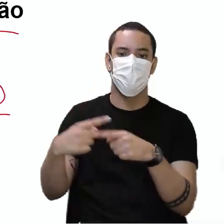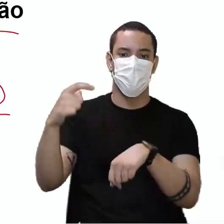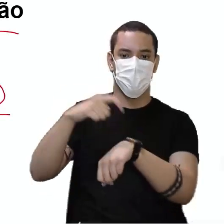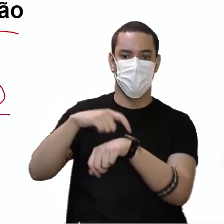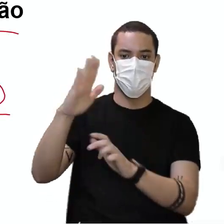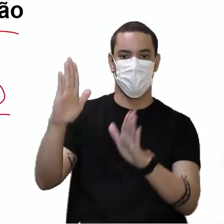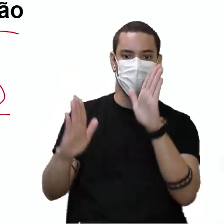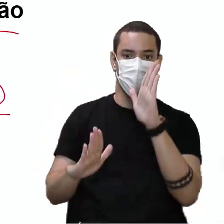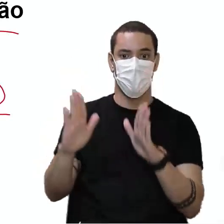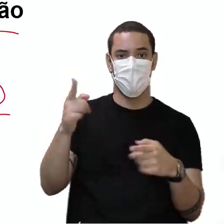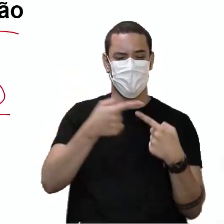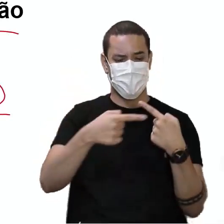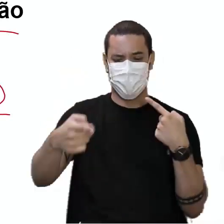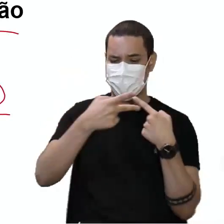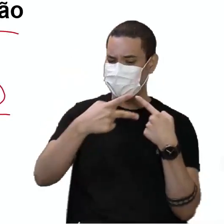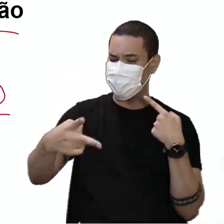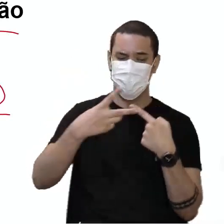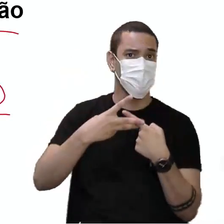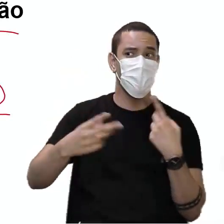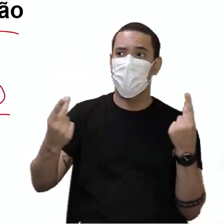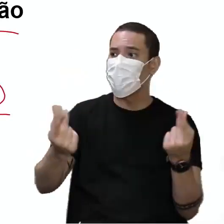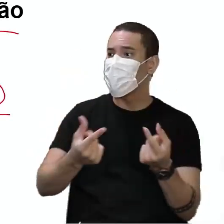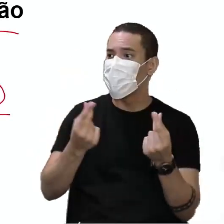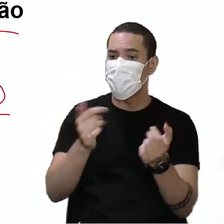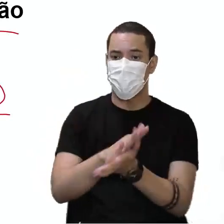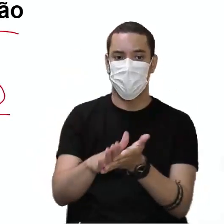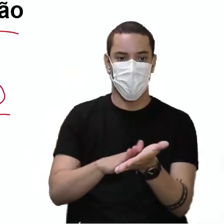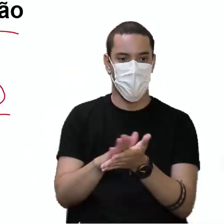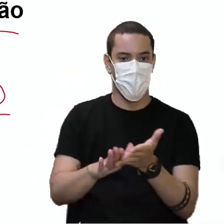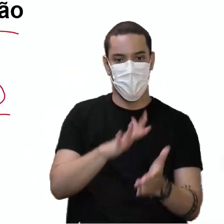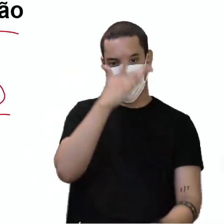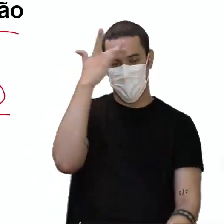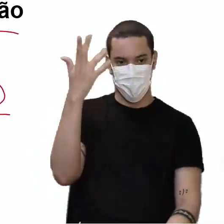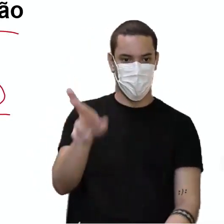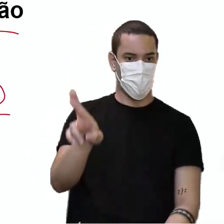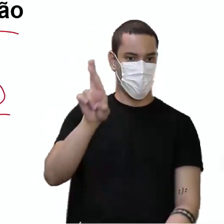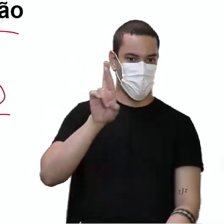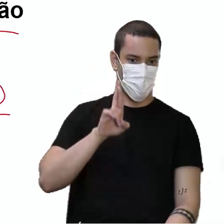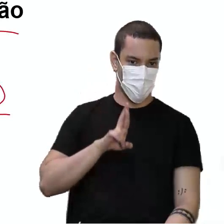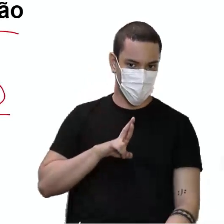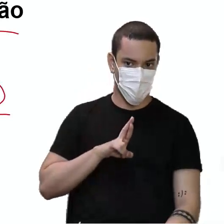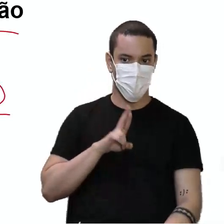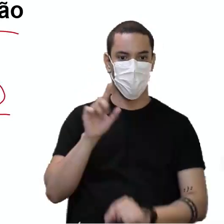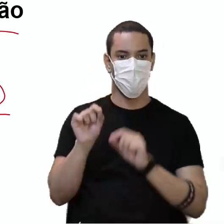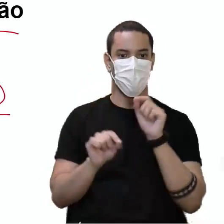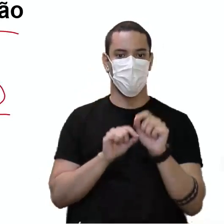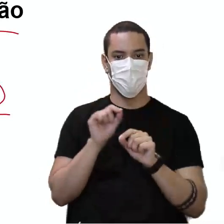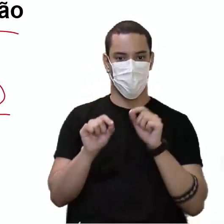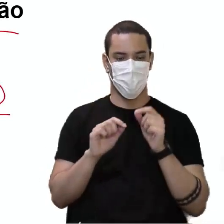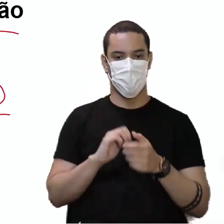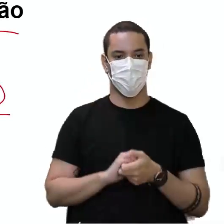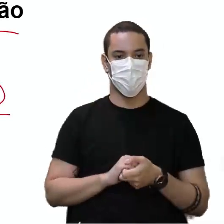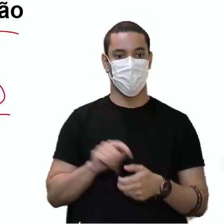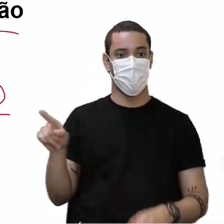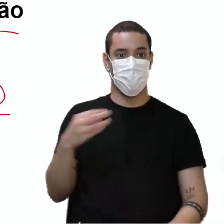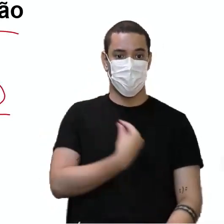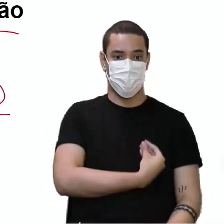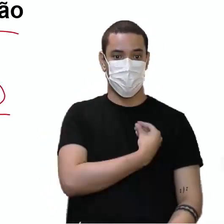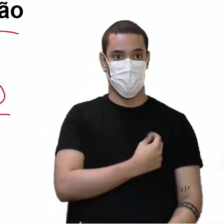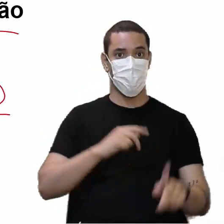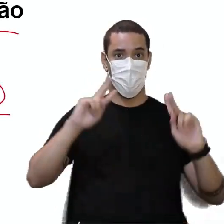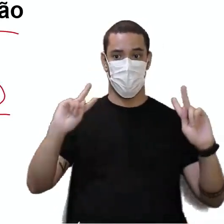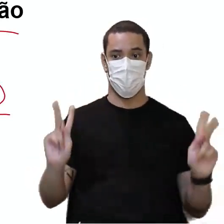por semanas, faz tempo. Aí a pessoa diz, she's gone to Paris for a week. Ela foi